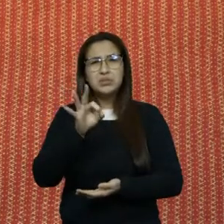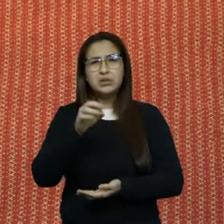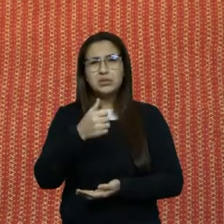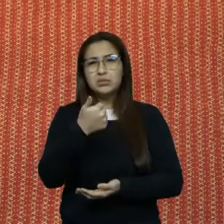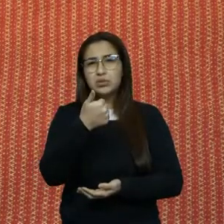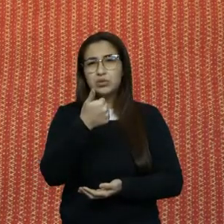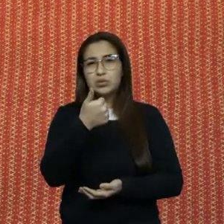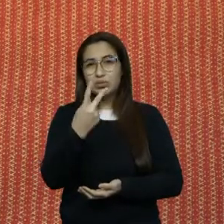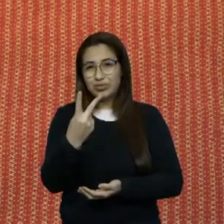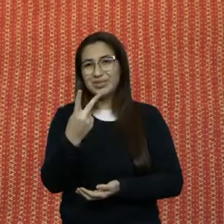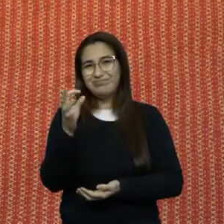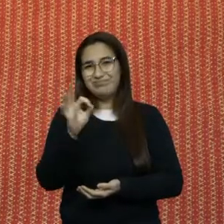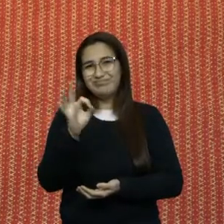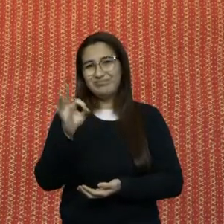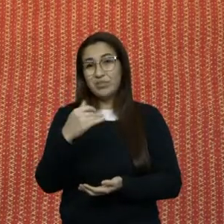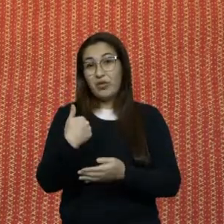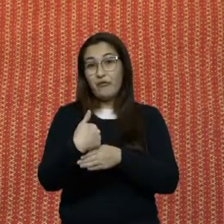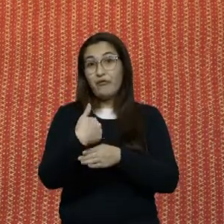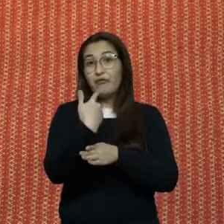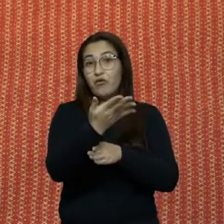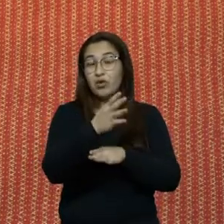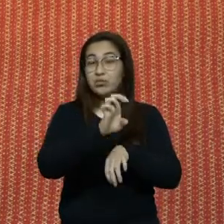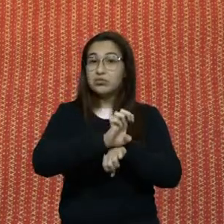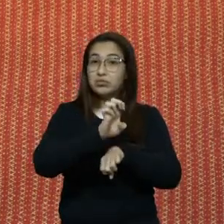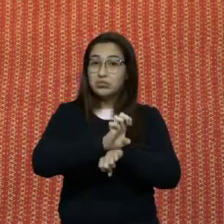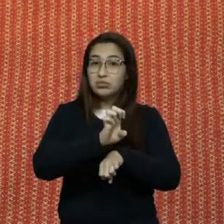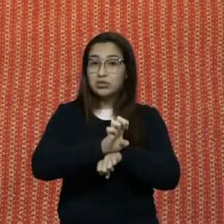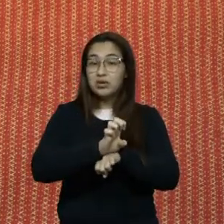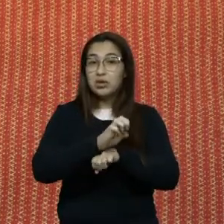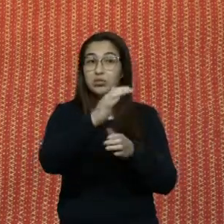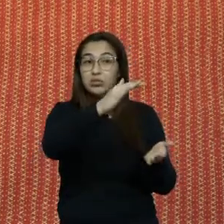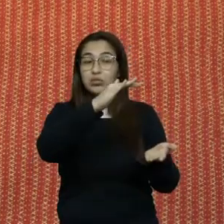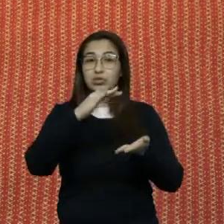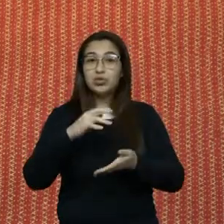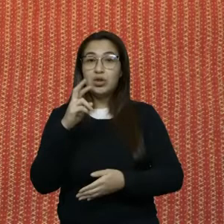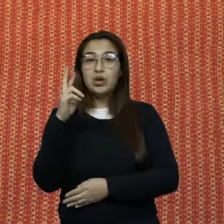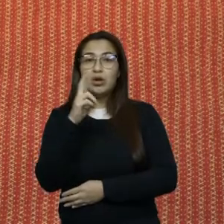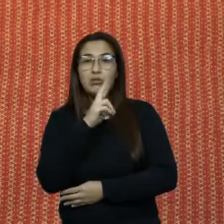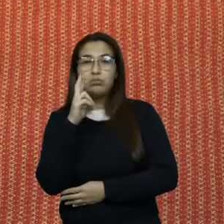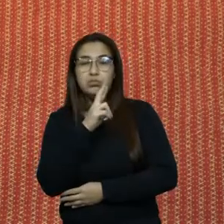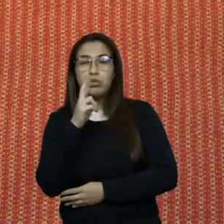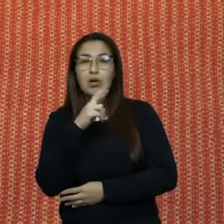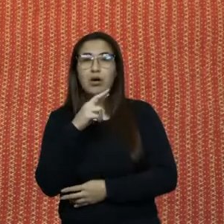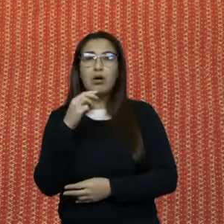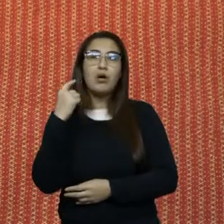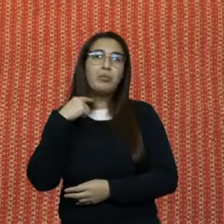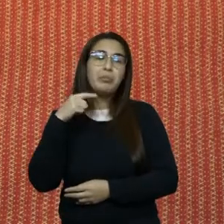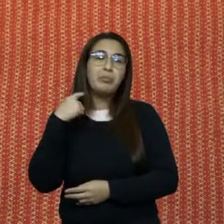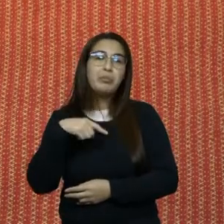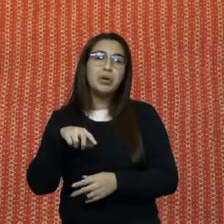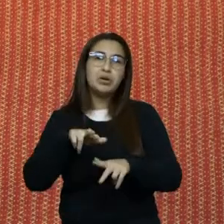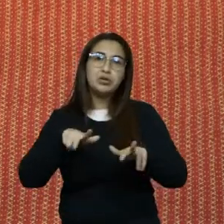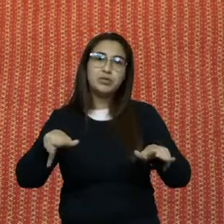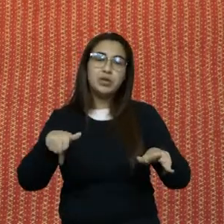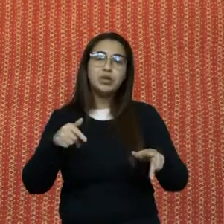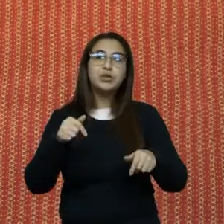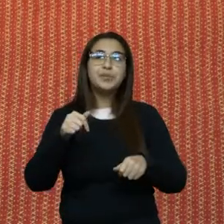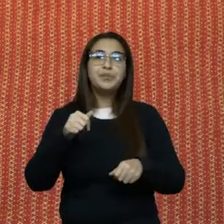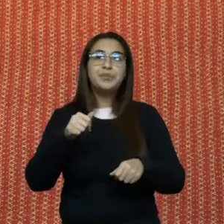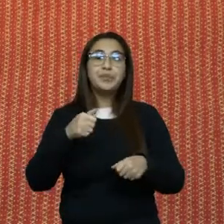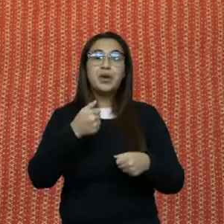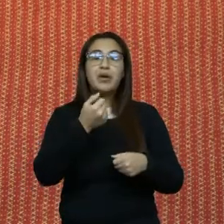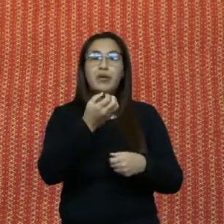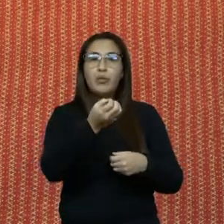cento quando fora do Estado quando vem do Rio Grande do Sul casamento Paraná quando vem de Minas Gerais vão para as